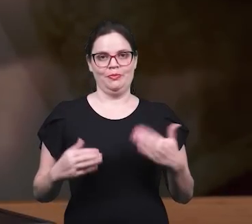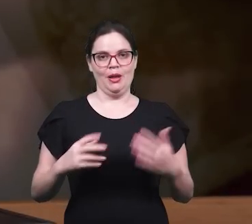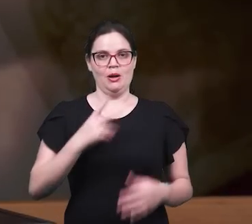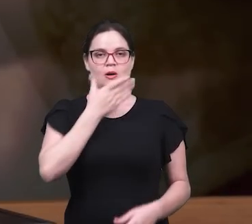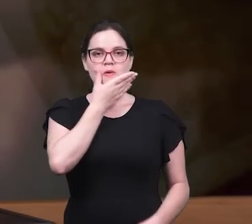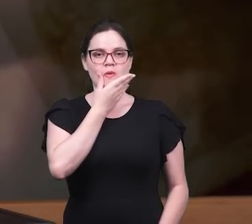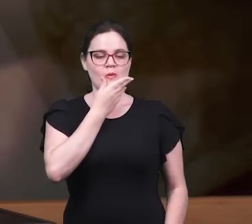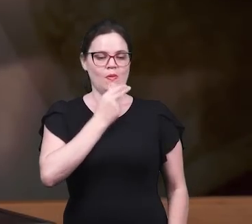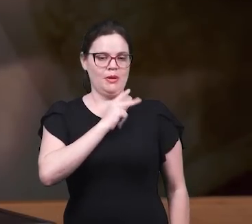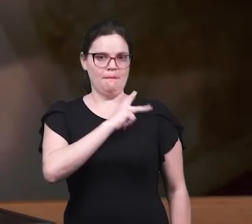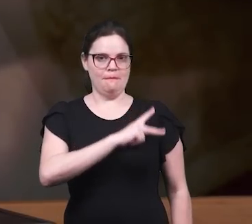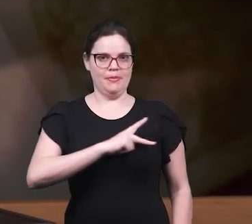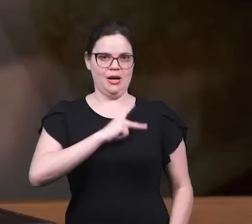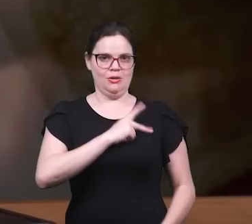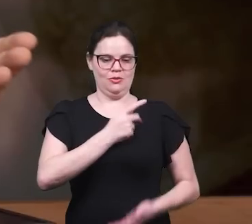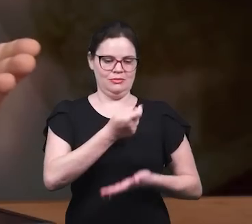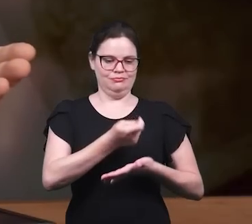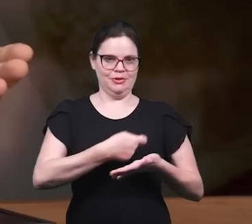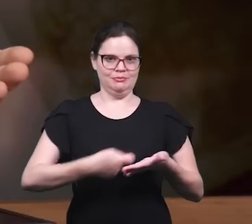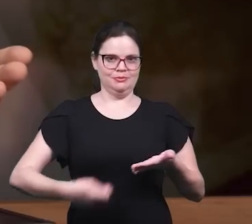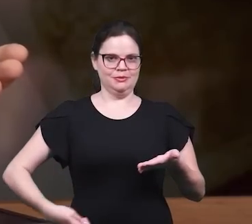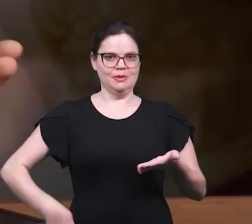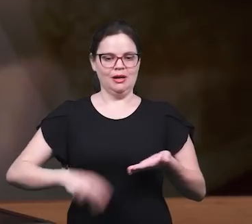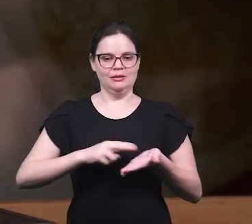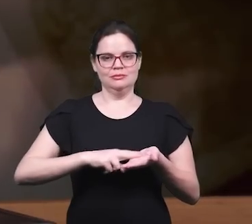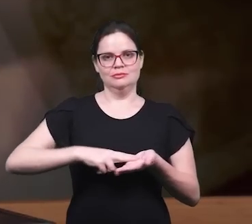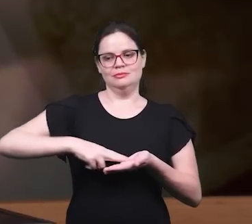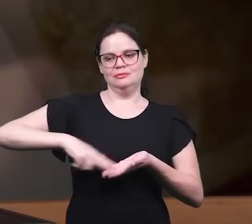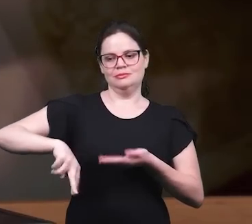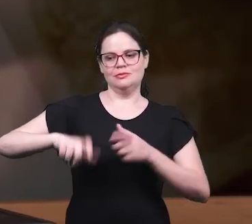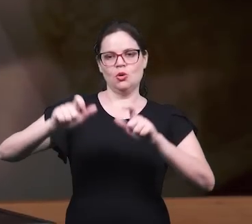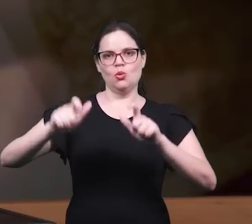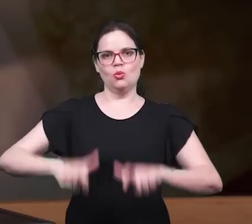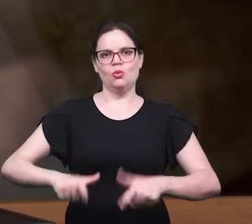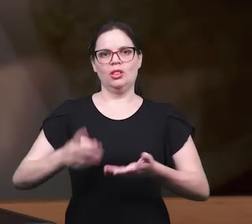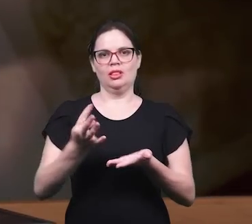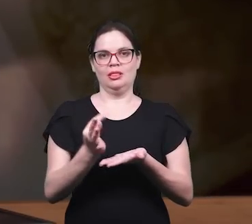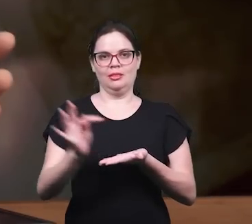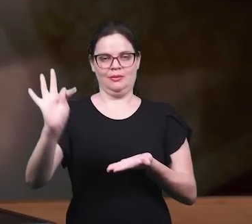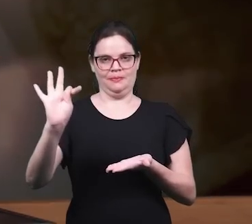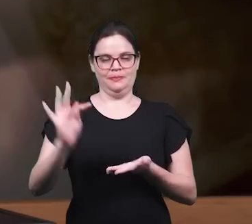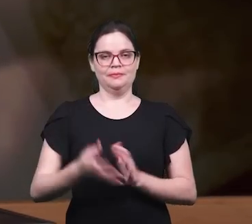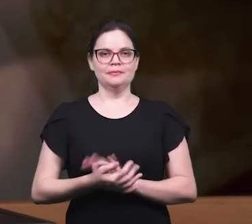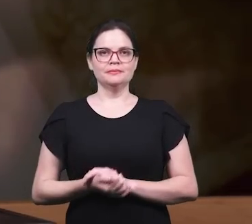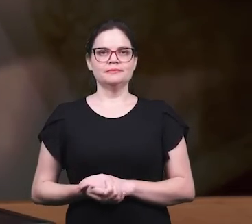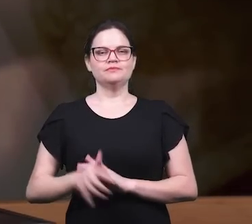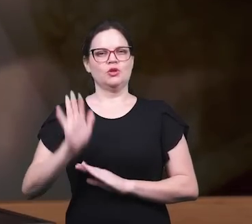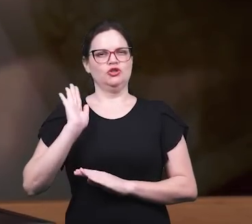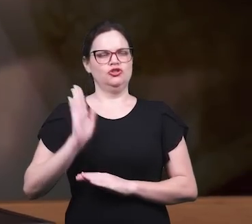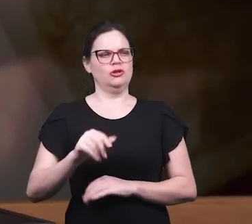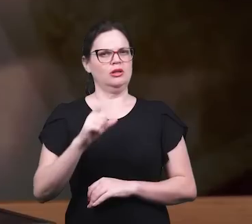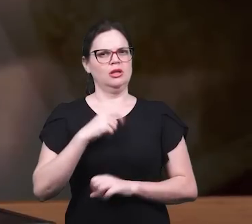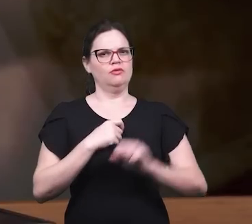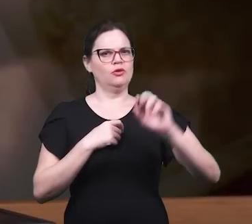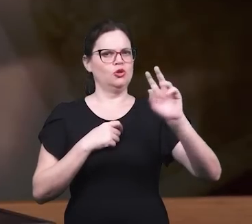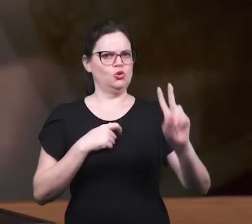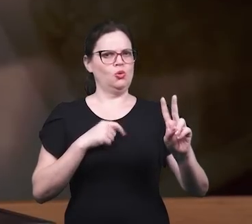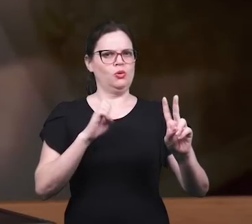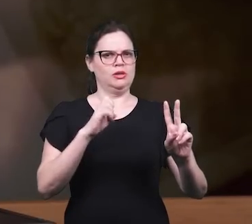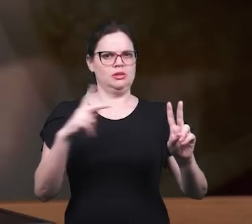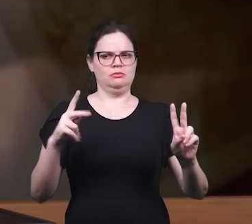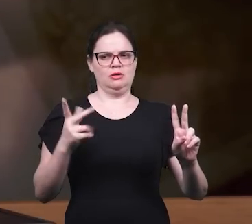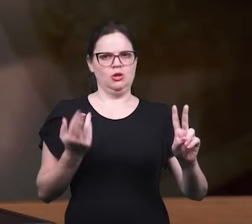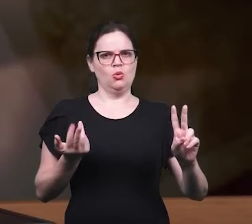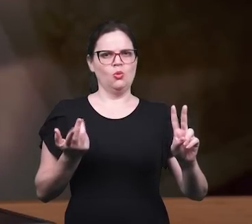cartas de Paulo aos Tessalonicenses. E já falamos em 2 episódios sobre esse